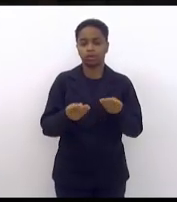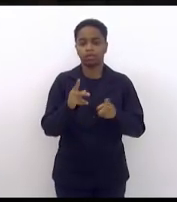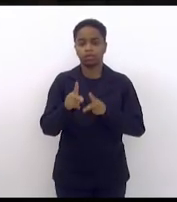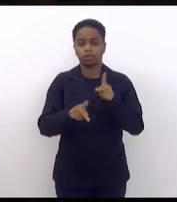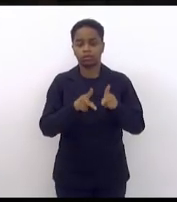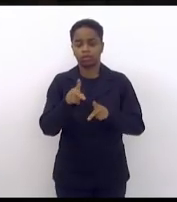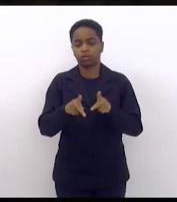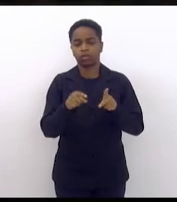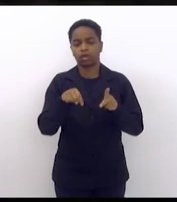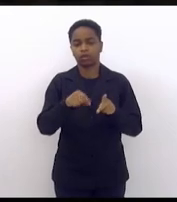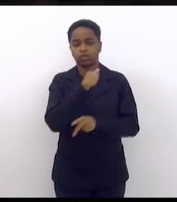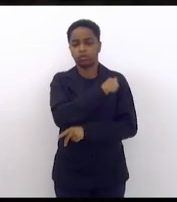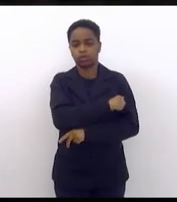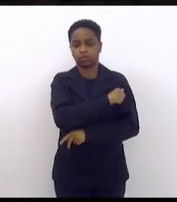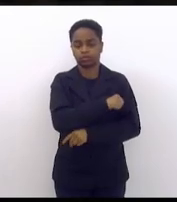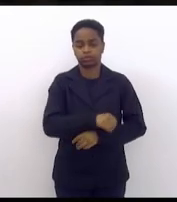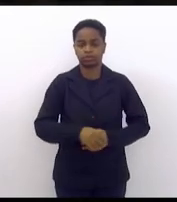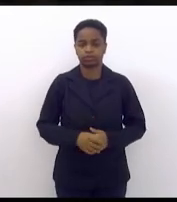deve entregar.